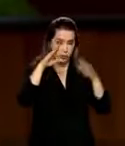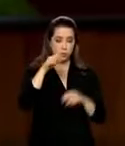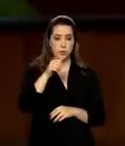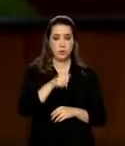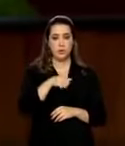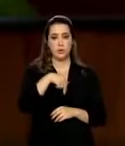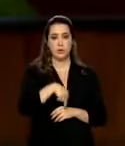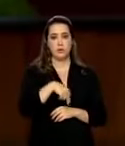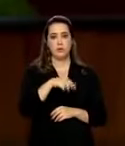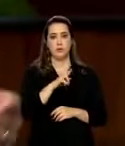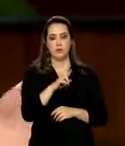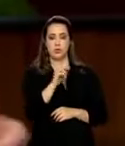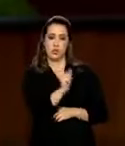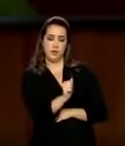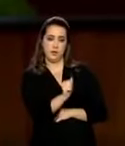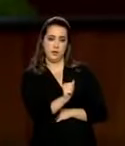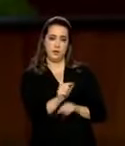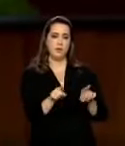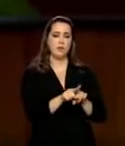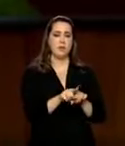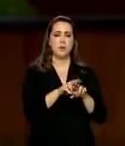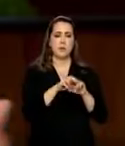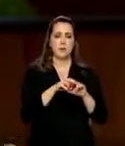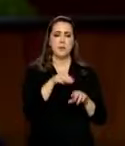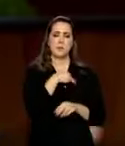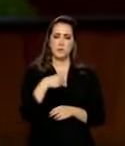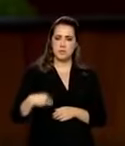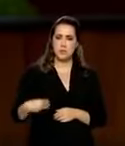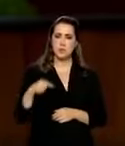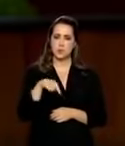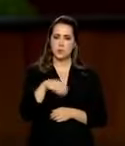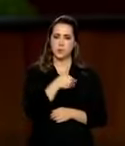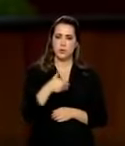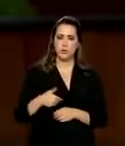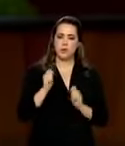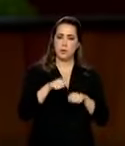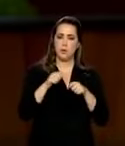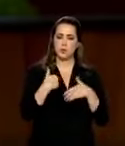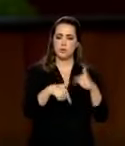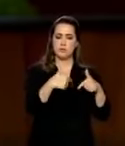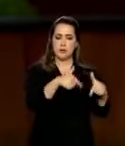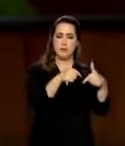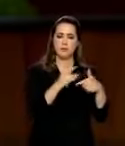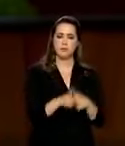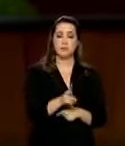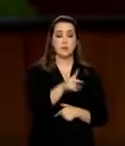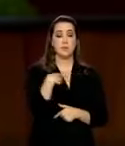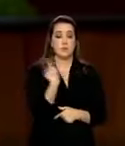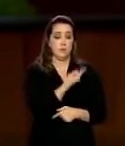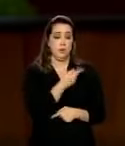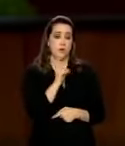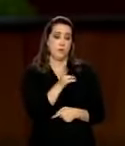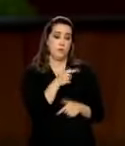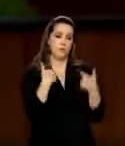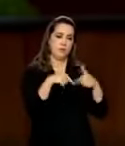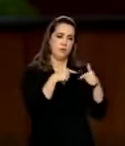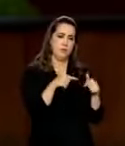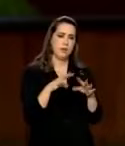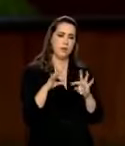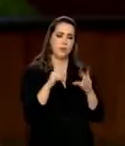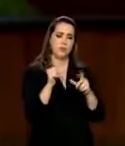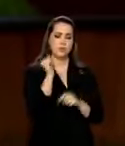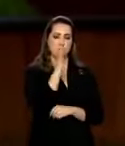nosso ministro do turismo, e do Tarcísio também. Estão fazendo o possível. E assim fazemos, né, em todo o Brasil. O que nós